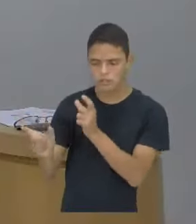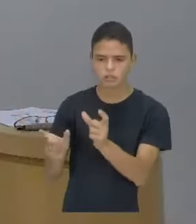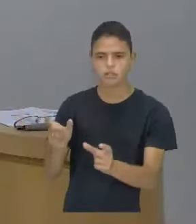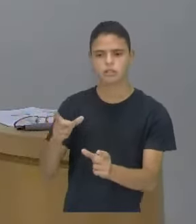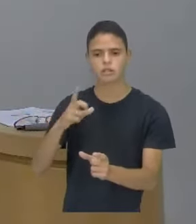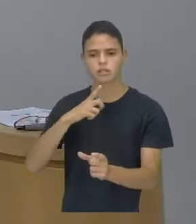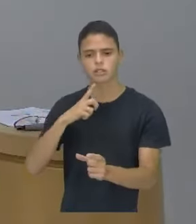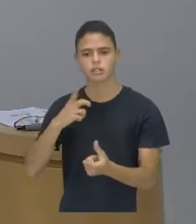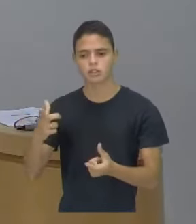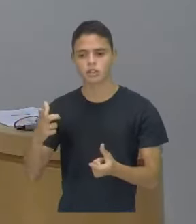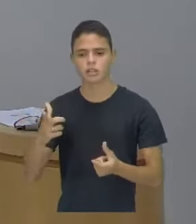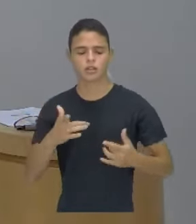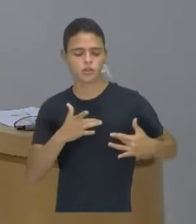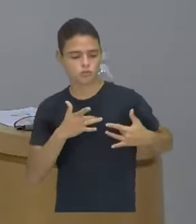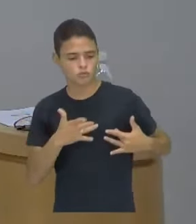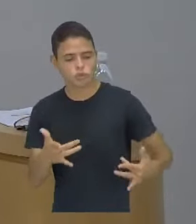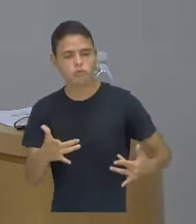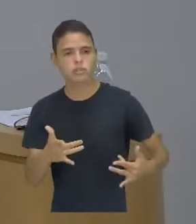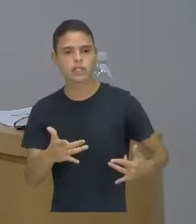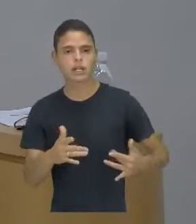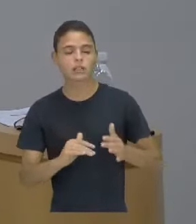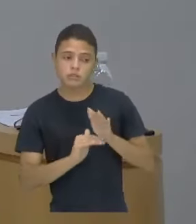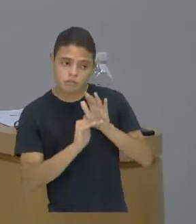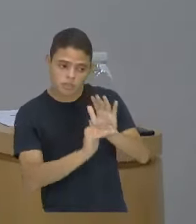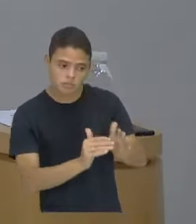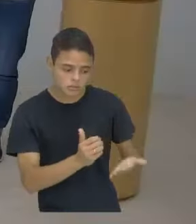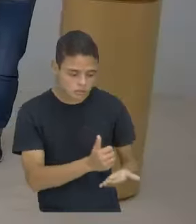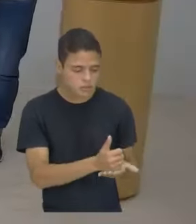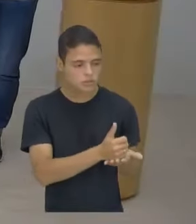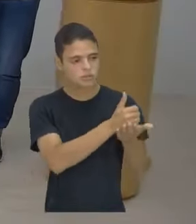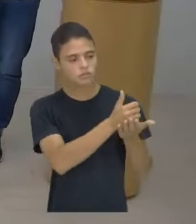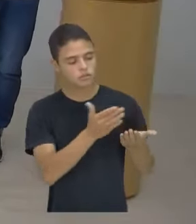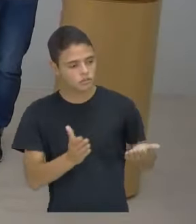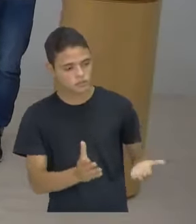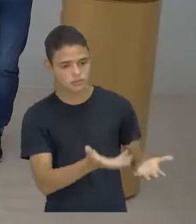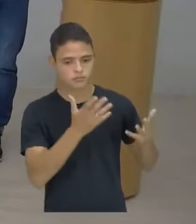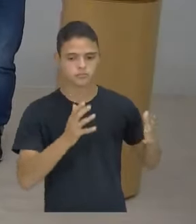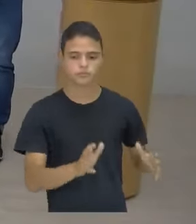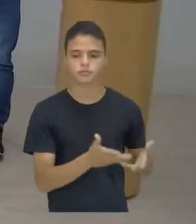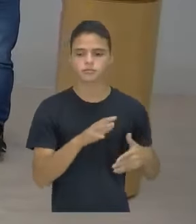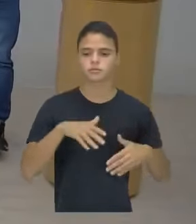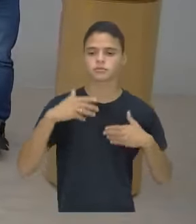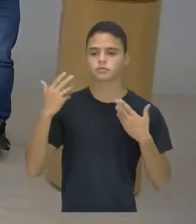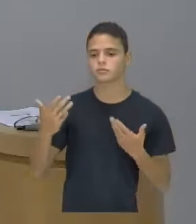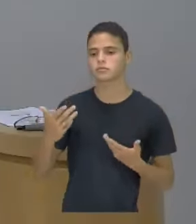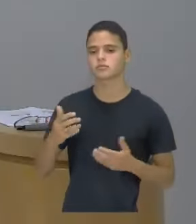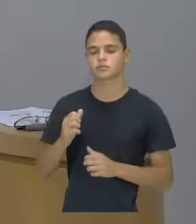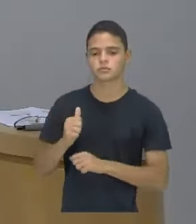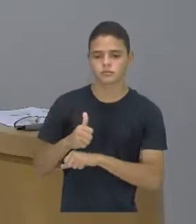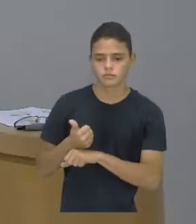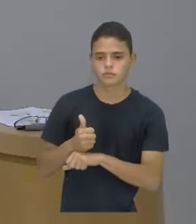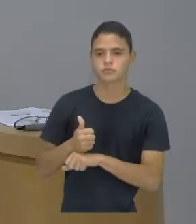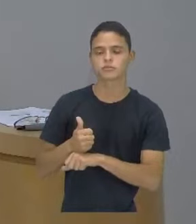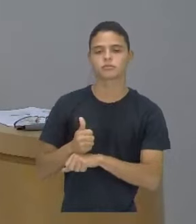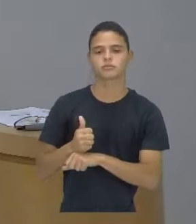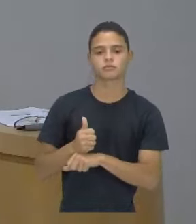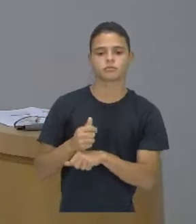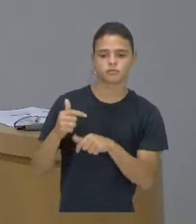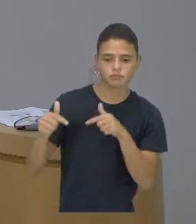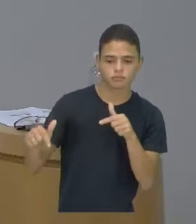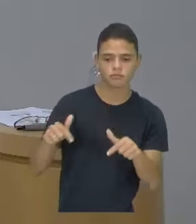serviço voluntário, para ajudar as pessoas que sofreram, né? Quais são os profissionais, quais são aí né, as pessoas que estão